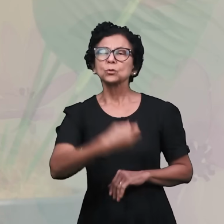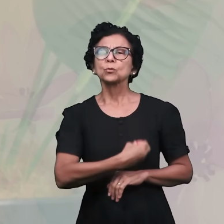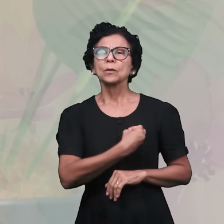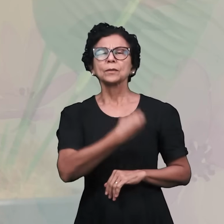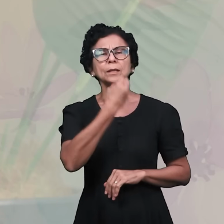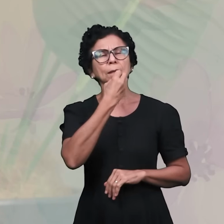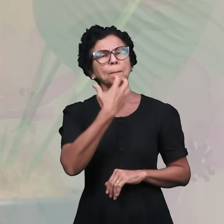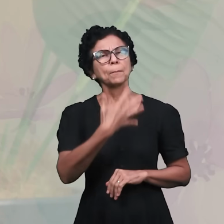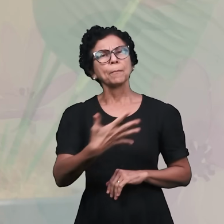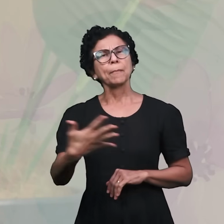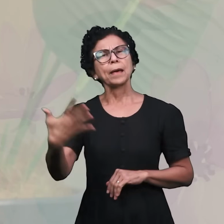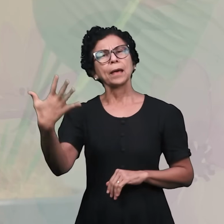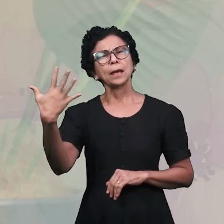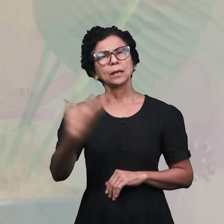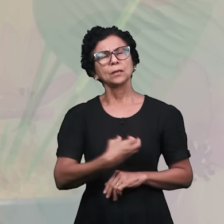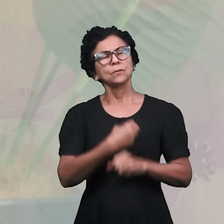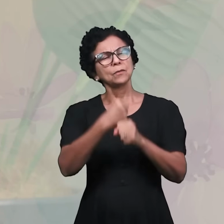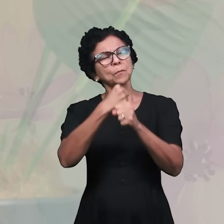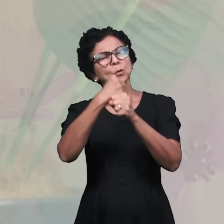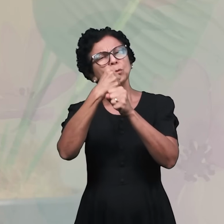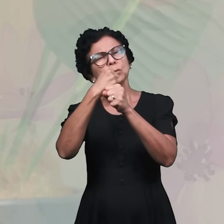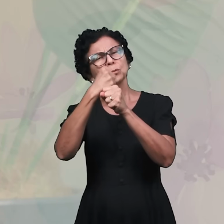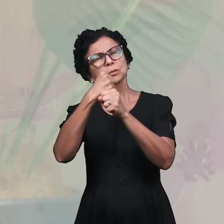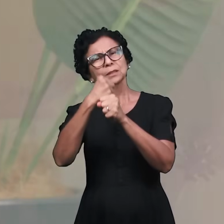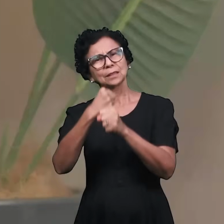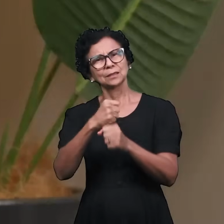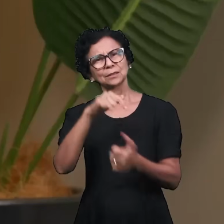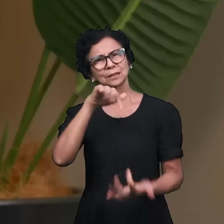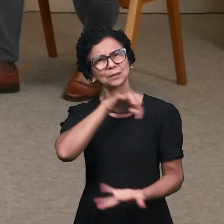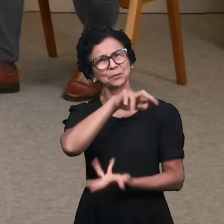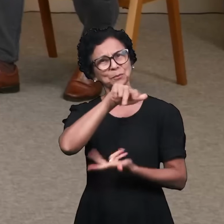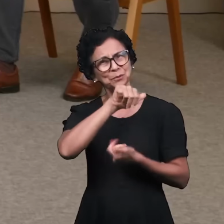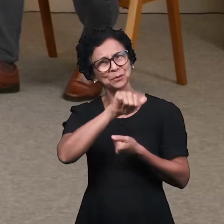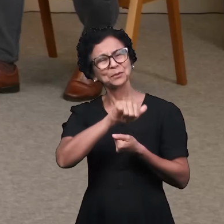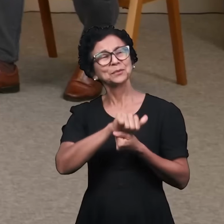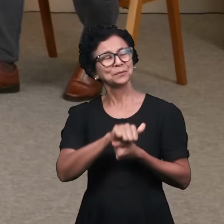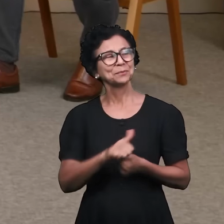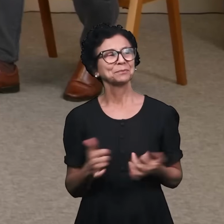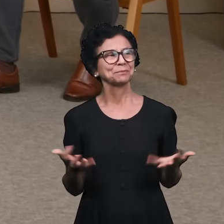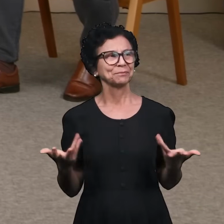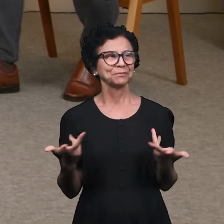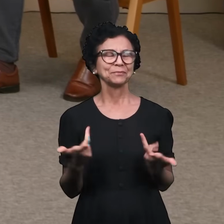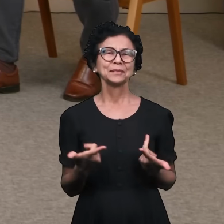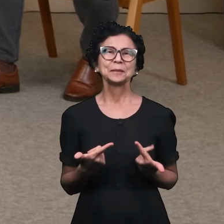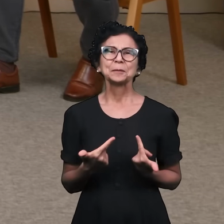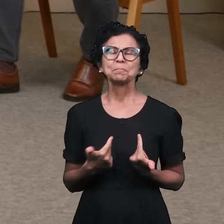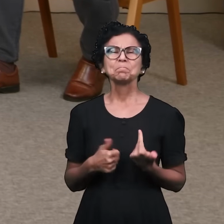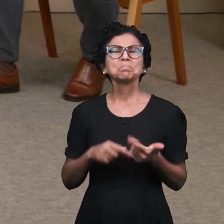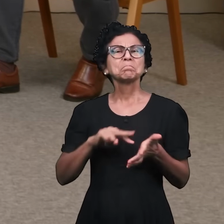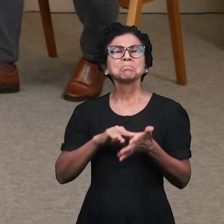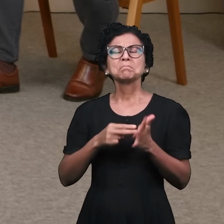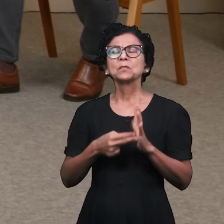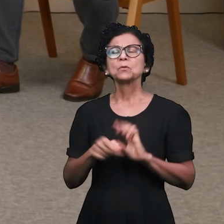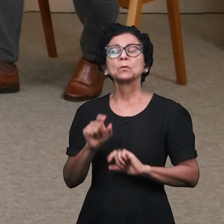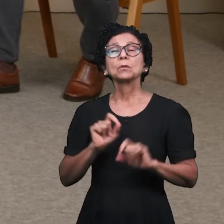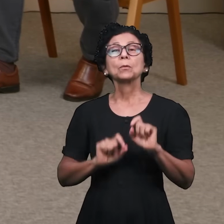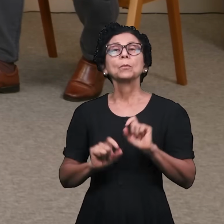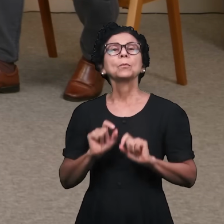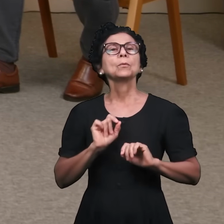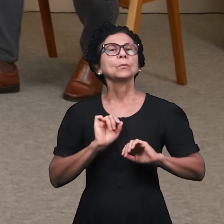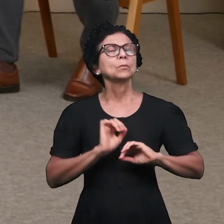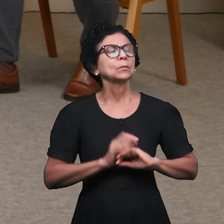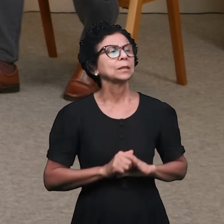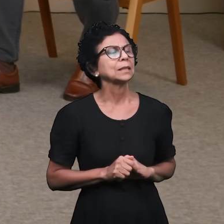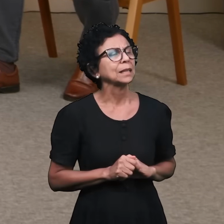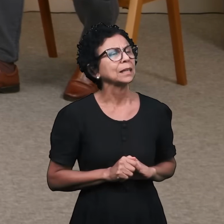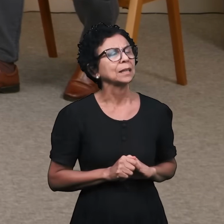e vivas muito tempo sobre a terra. Coisa maravilhosa, né? Maravilha. Então, o que é isso, pastor Fernando, para